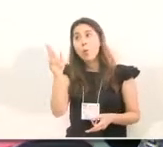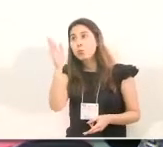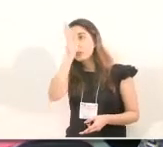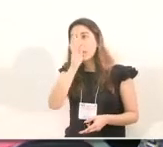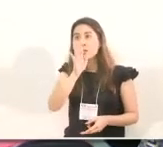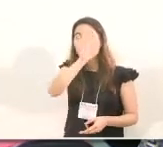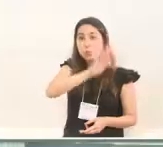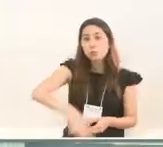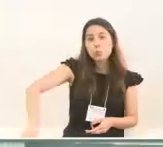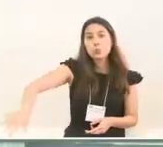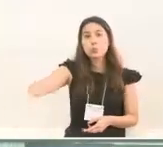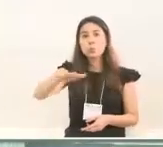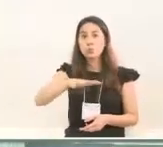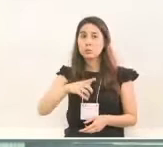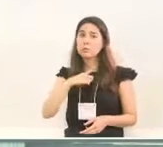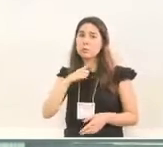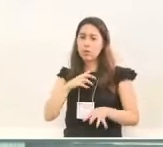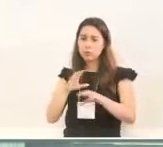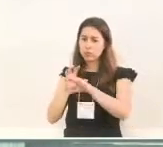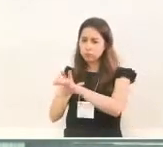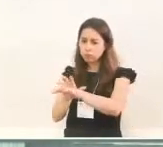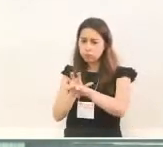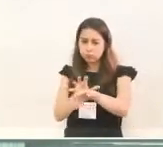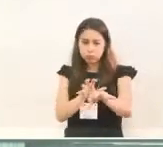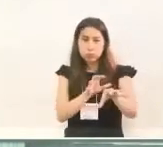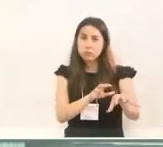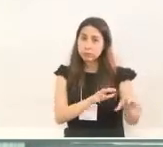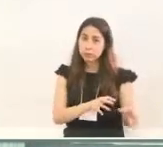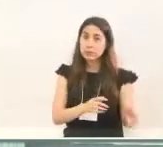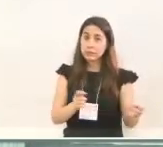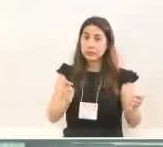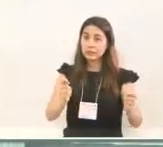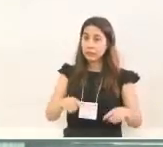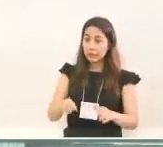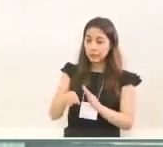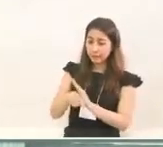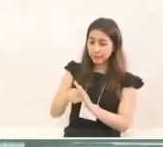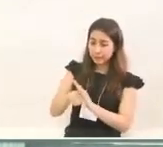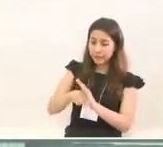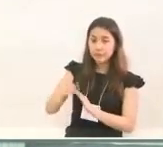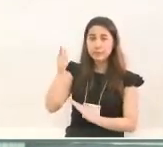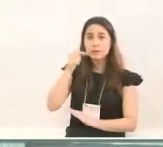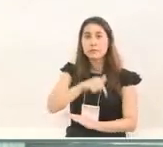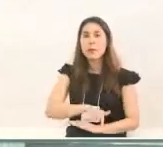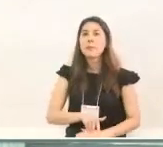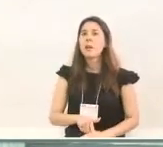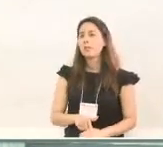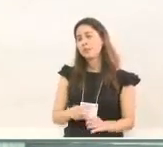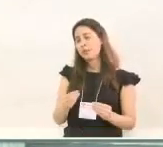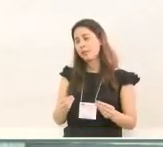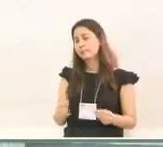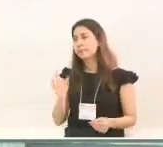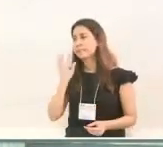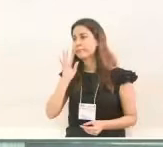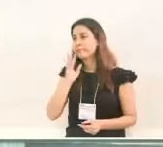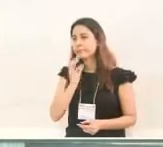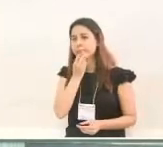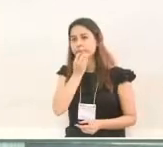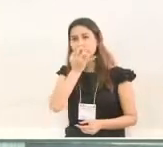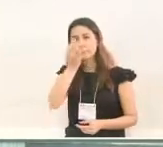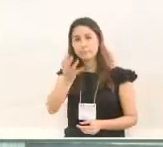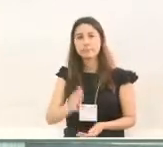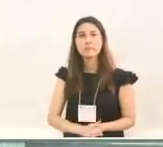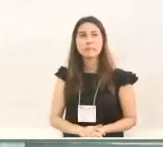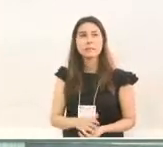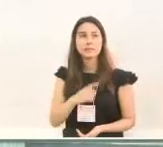é uma coisa que também merece e se aprofundar nas pesquisas porque é fantástico não é um dos grandes